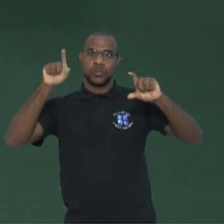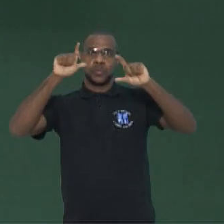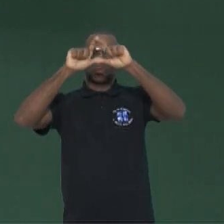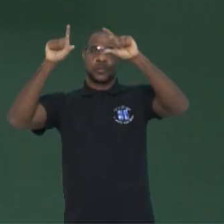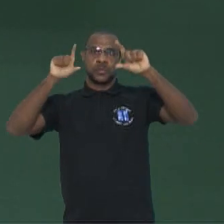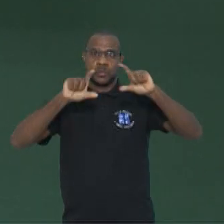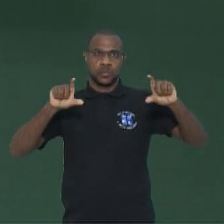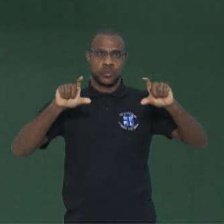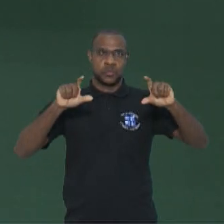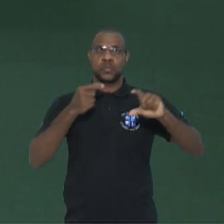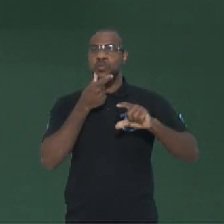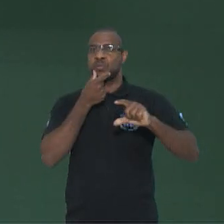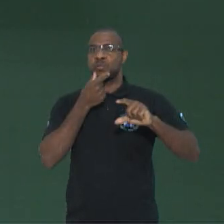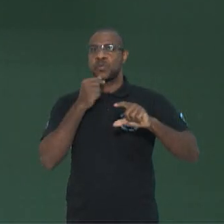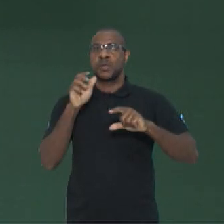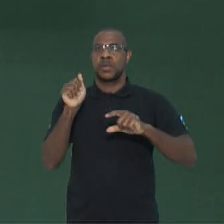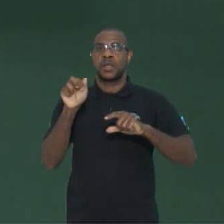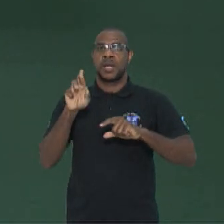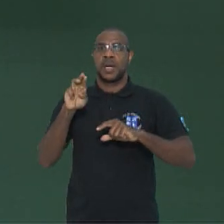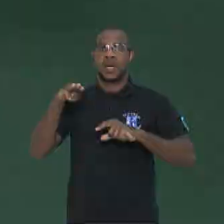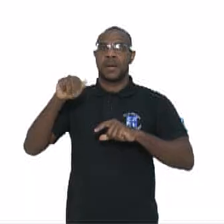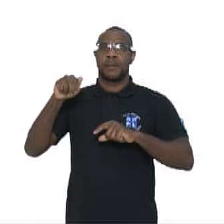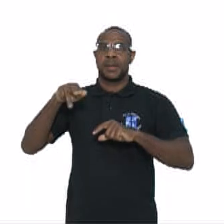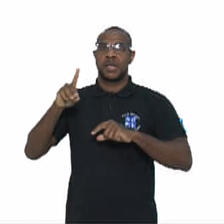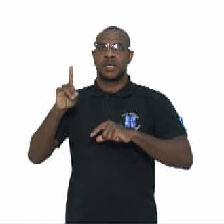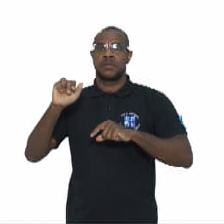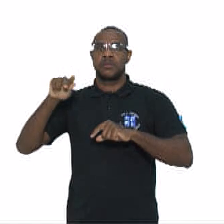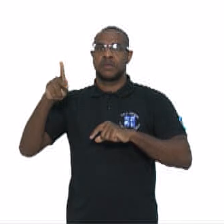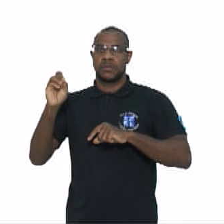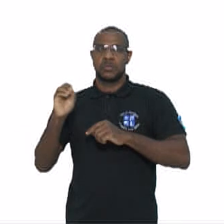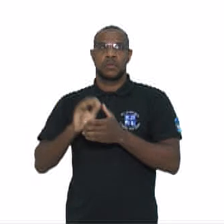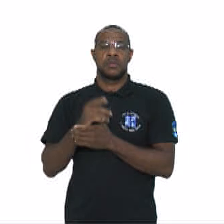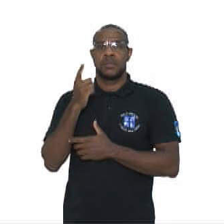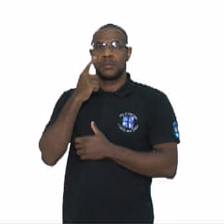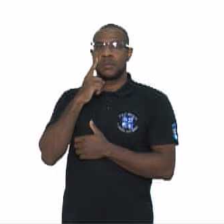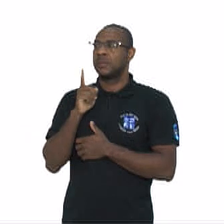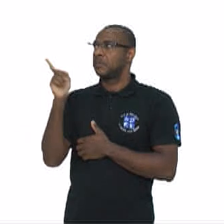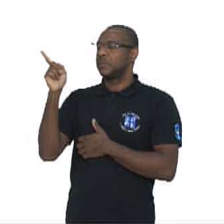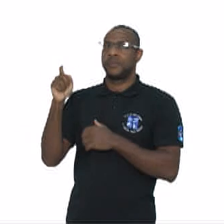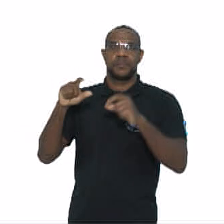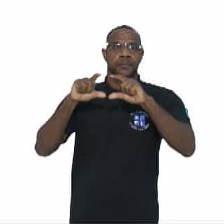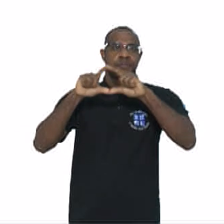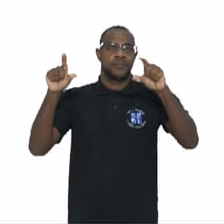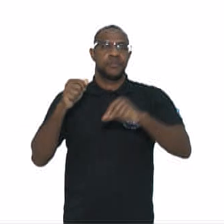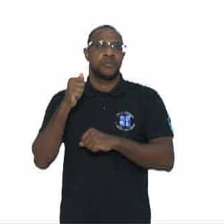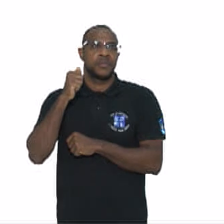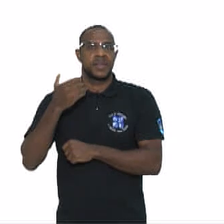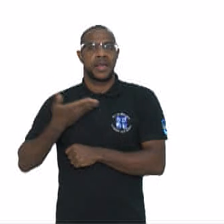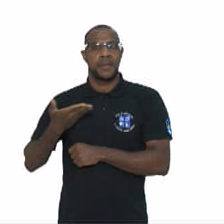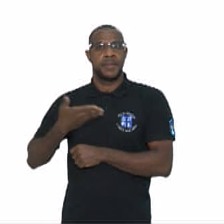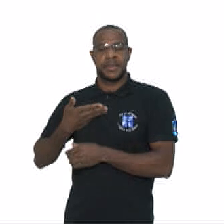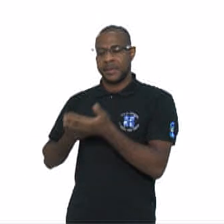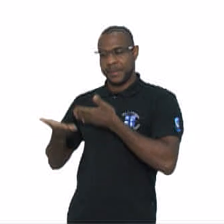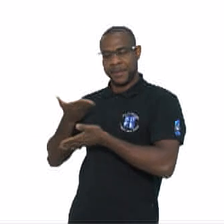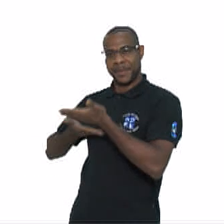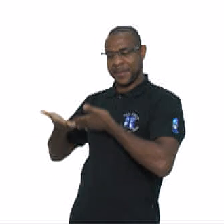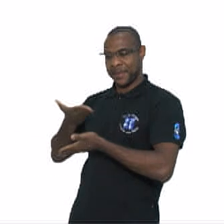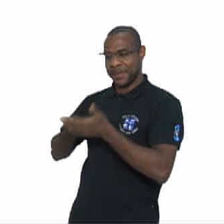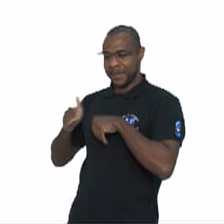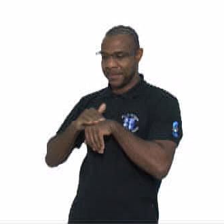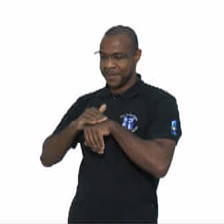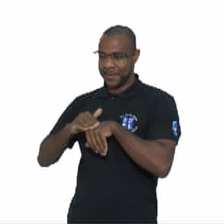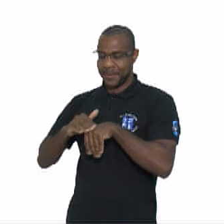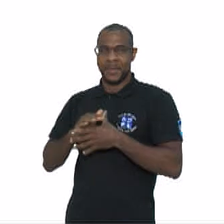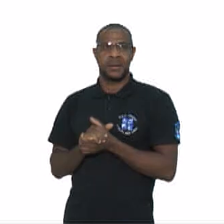para a gente analisar aqui. Então, olhem só. Está lá o Armandinho e a amiguinha dele conversando e ela